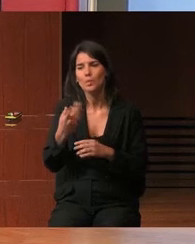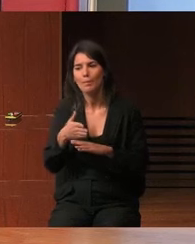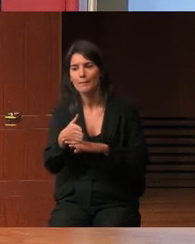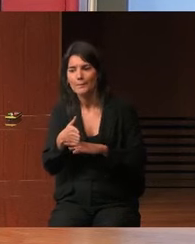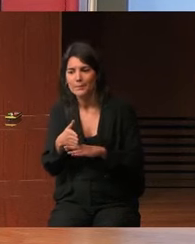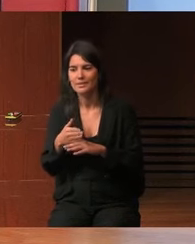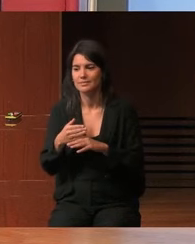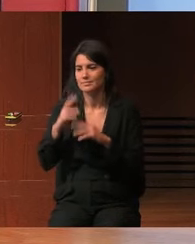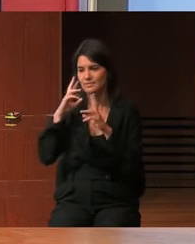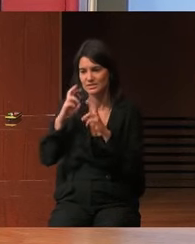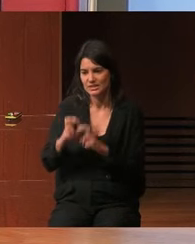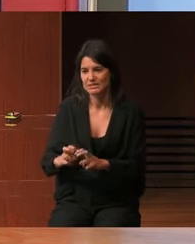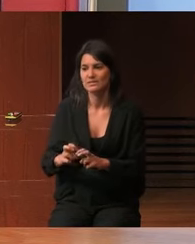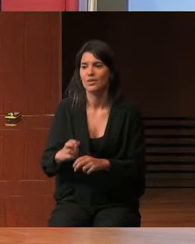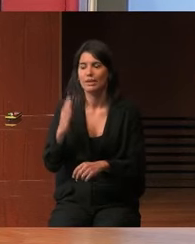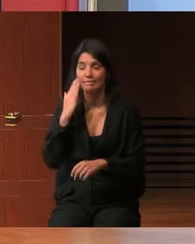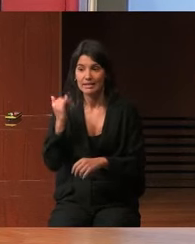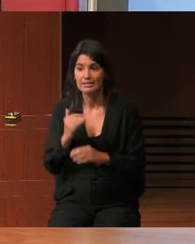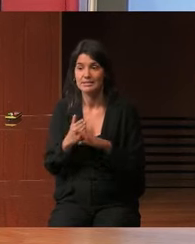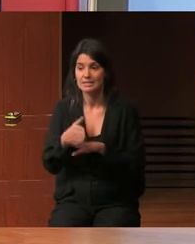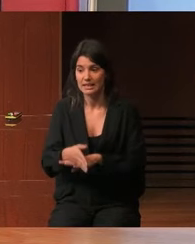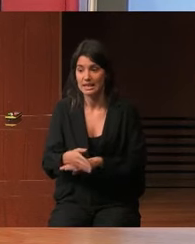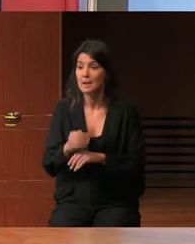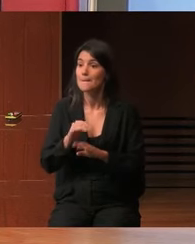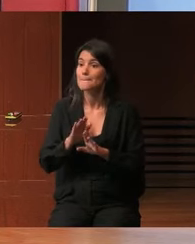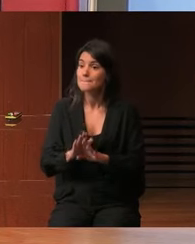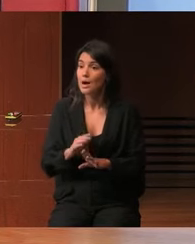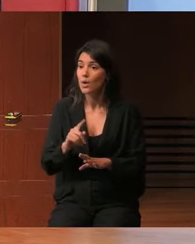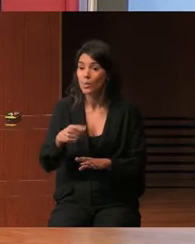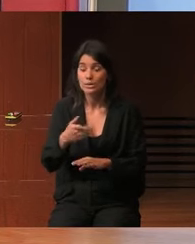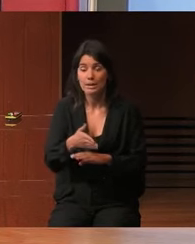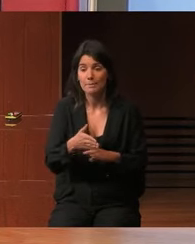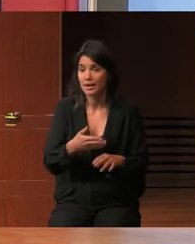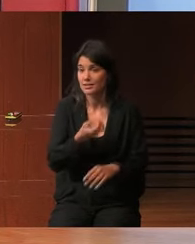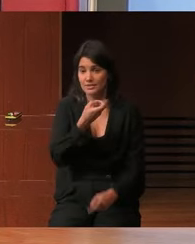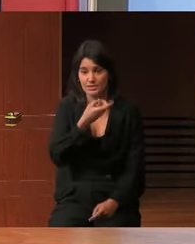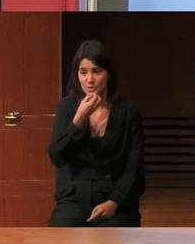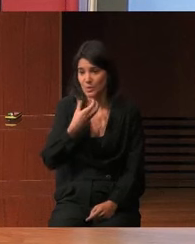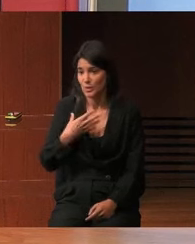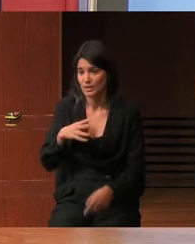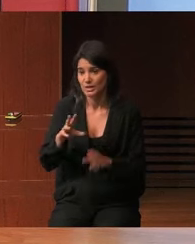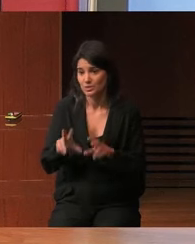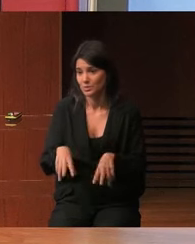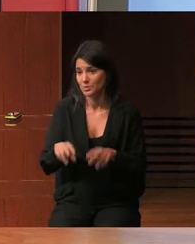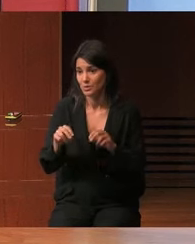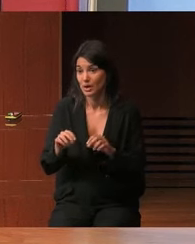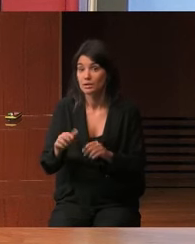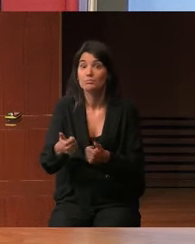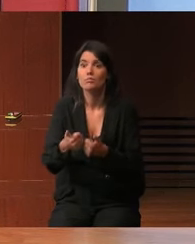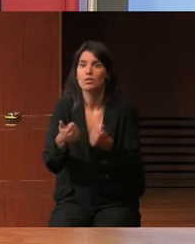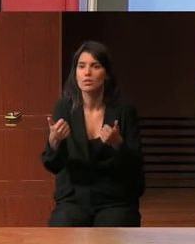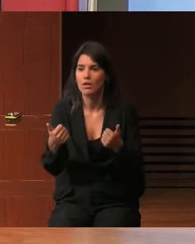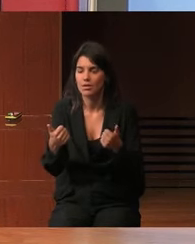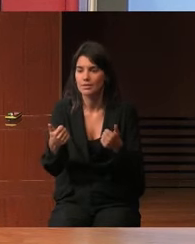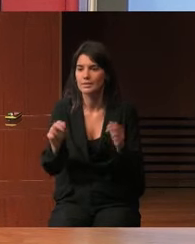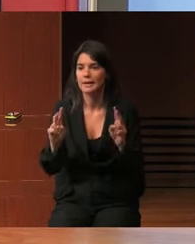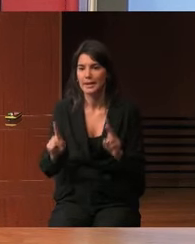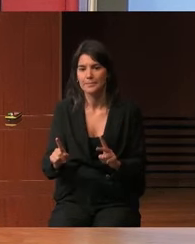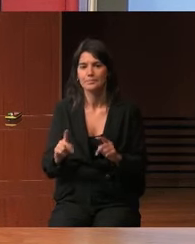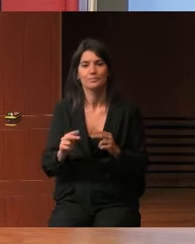tenta aceder a, mas há uma parte que eles nunca nos vão dizer. Ainda bem que assim é. Chama-se